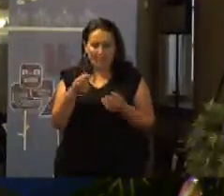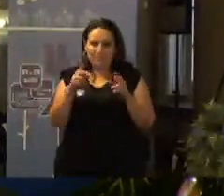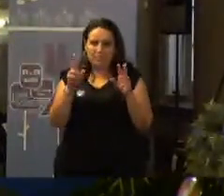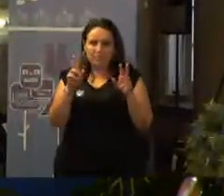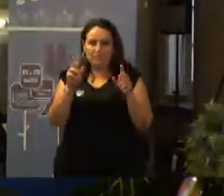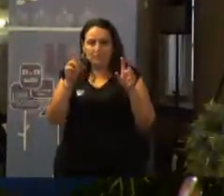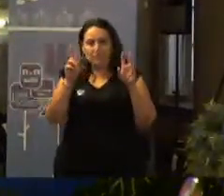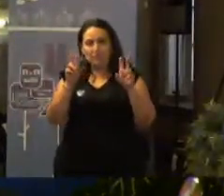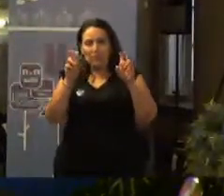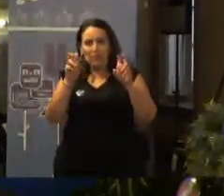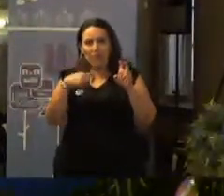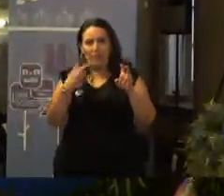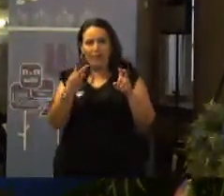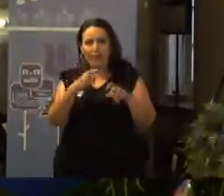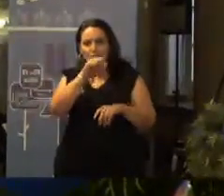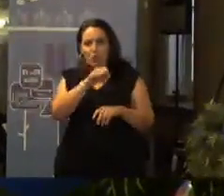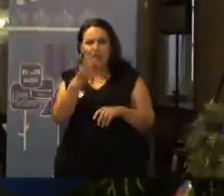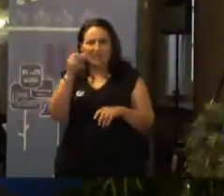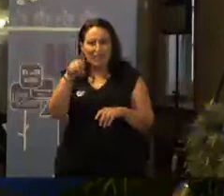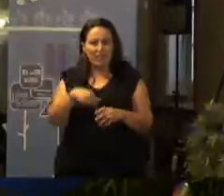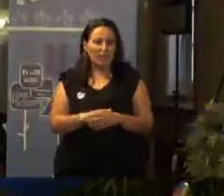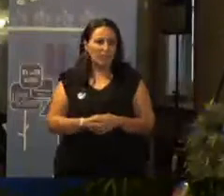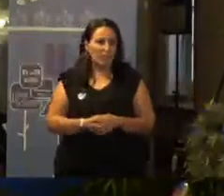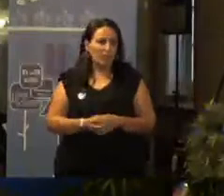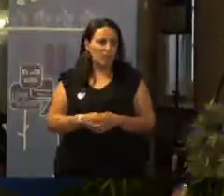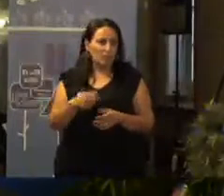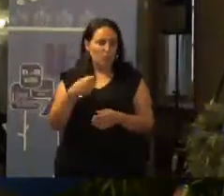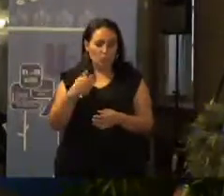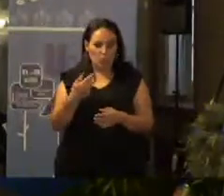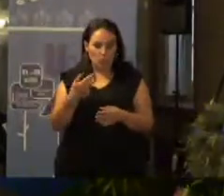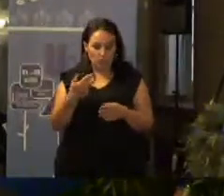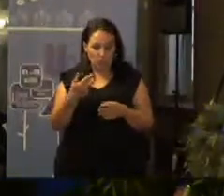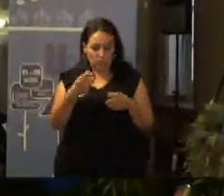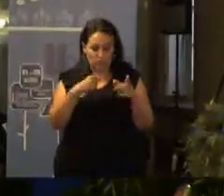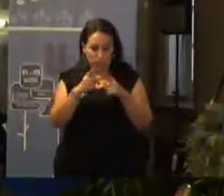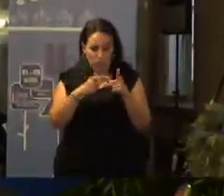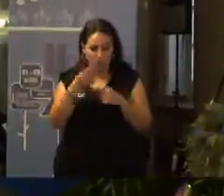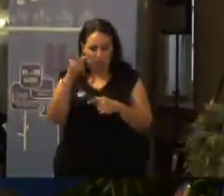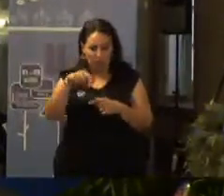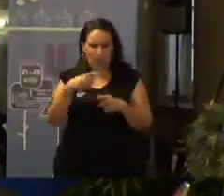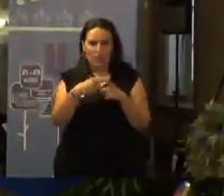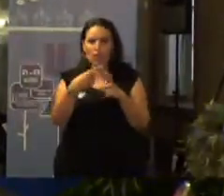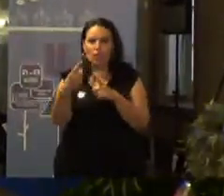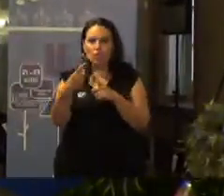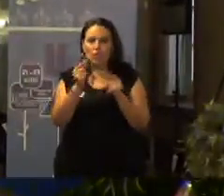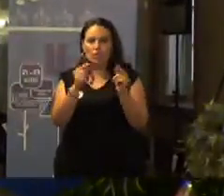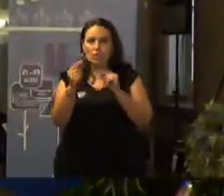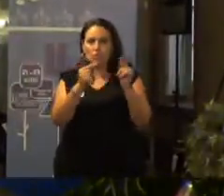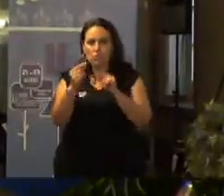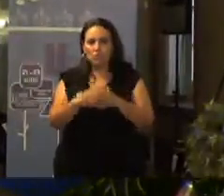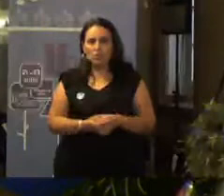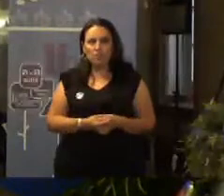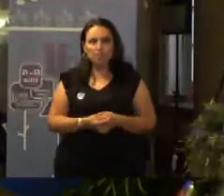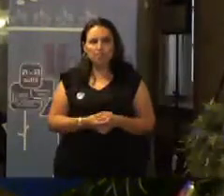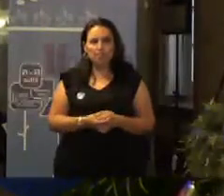da estética. Eu, no outro dia, estava numa reunião do Bloco em que nós estávamos a discutir estas matérias